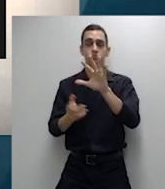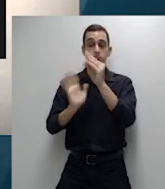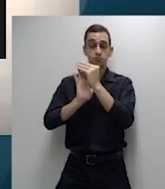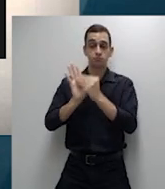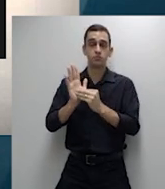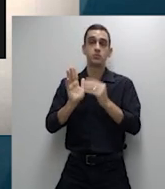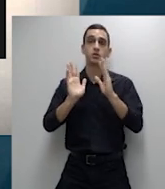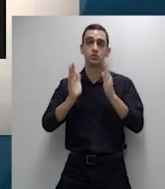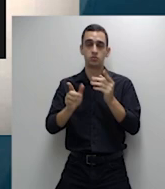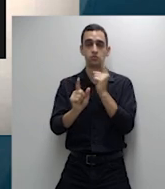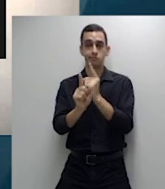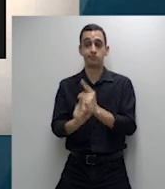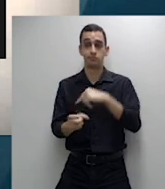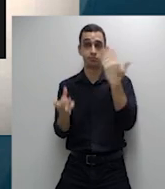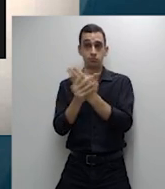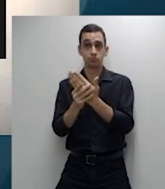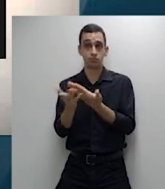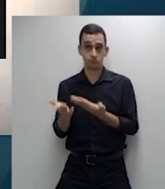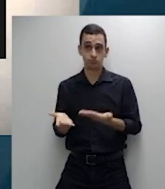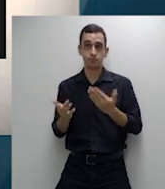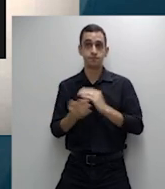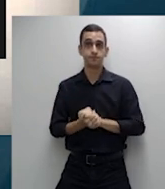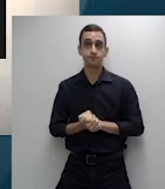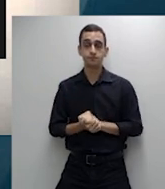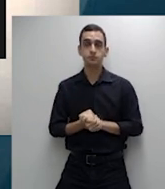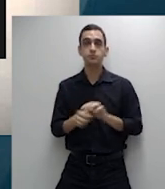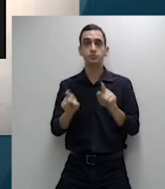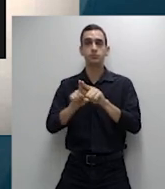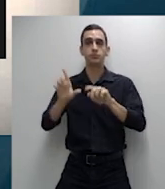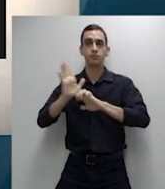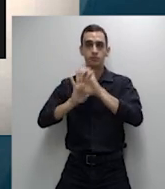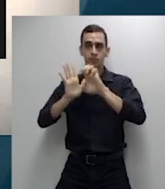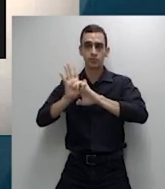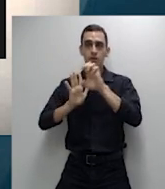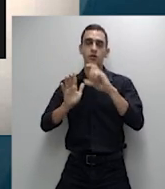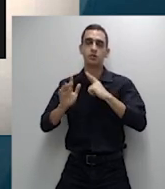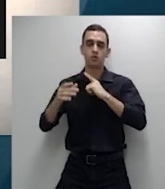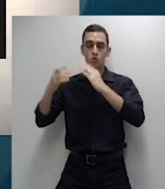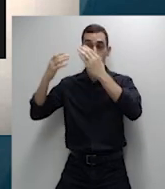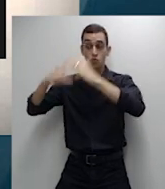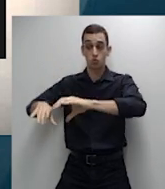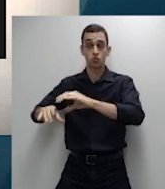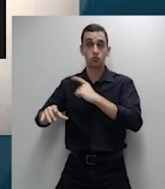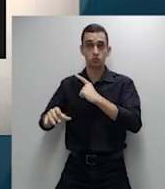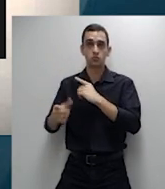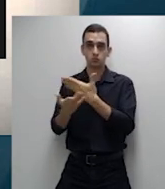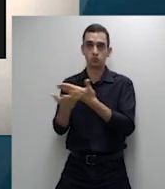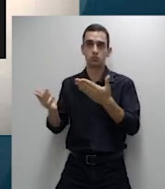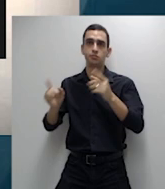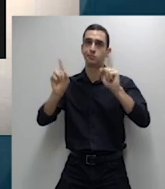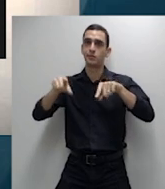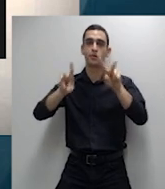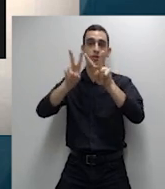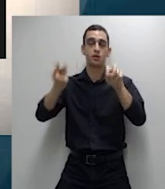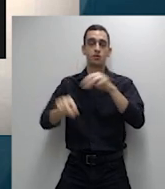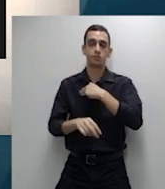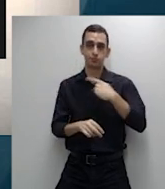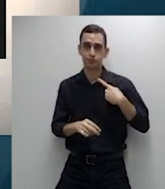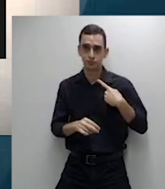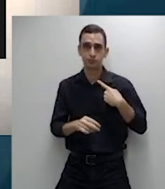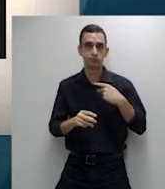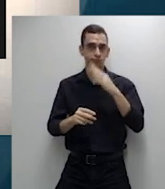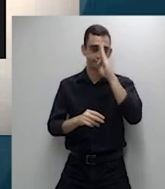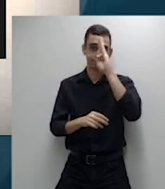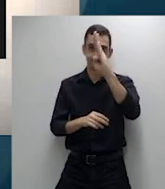né volta dizer que o edital para um concurso público e principalmente para um concurso do ministério público né